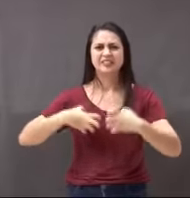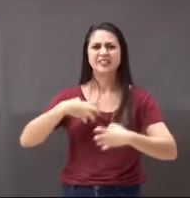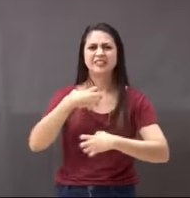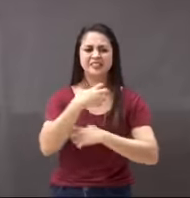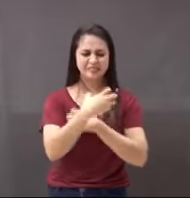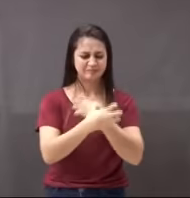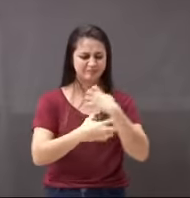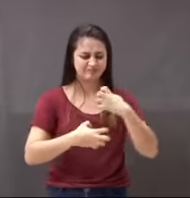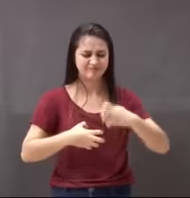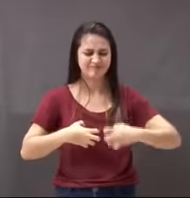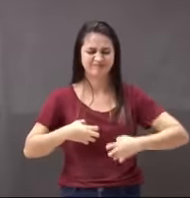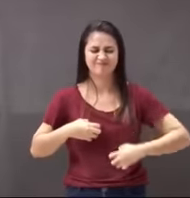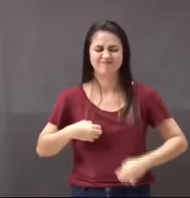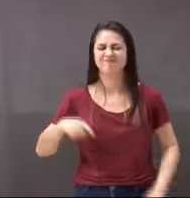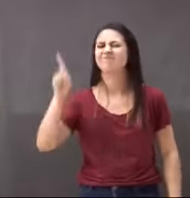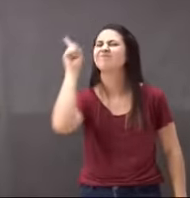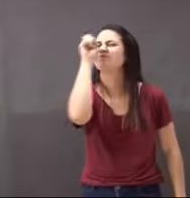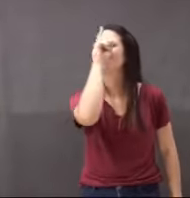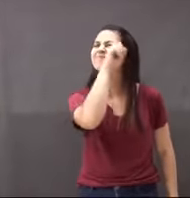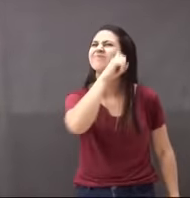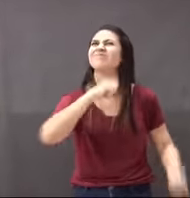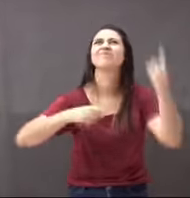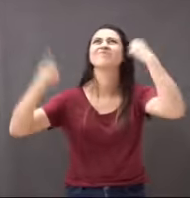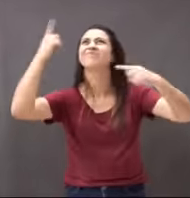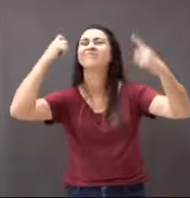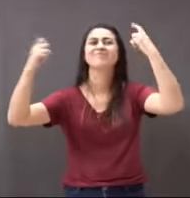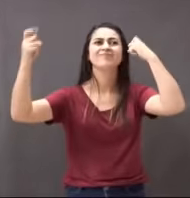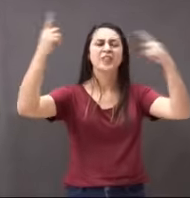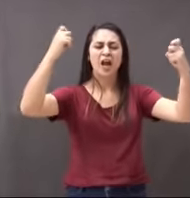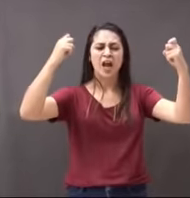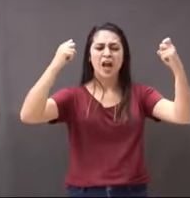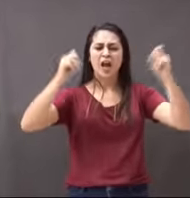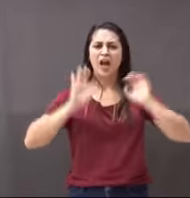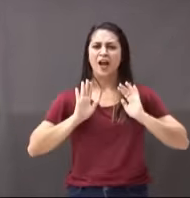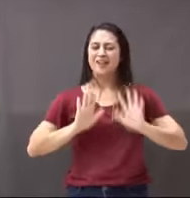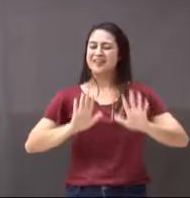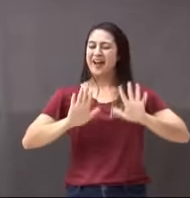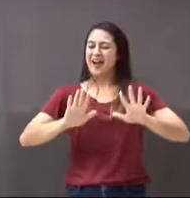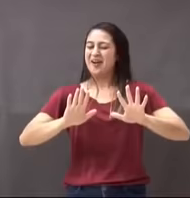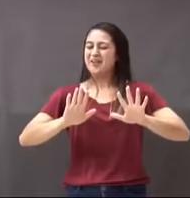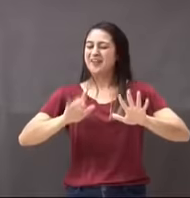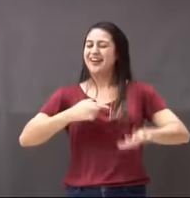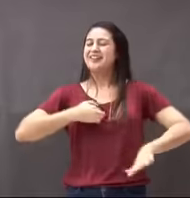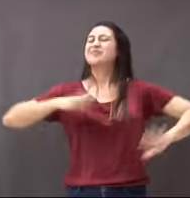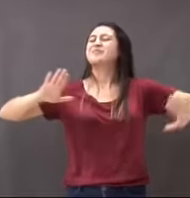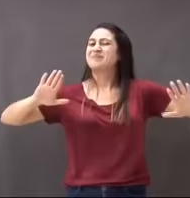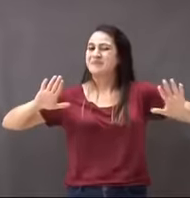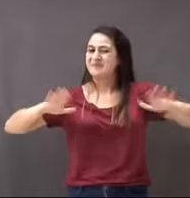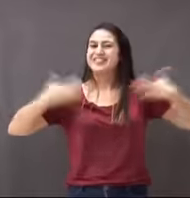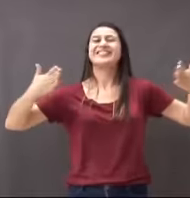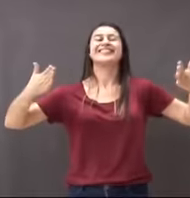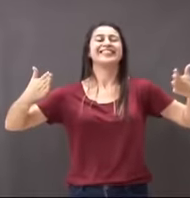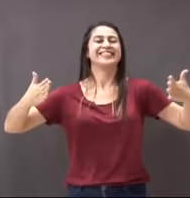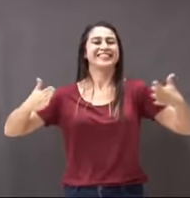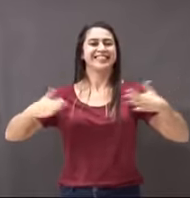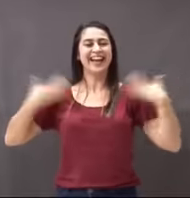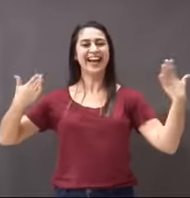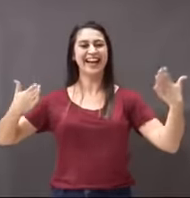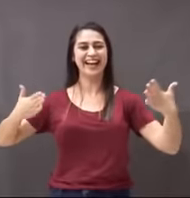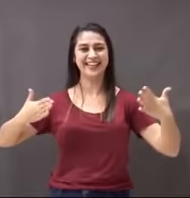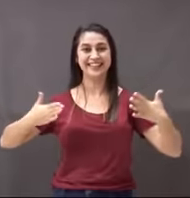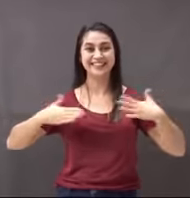vide, e o produto da oliveira me dá, todavia me